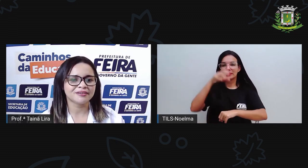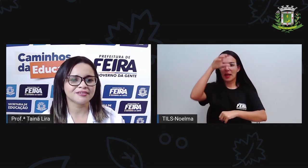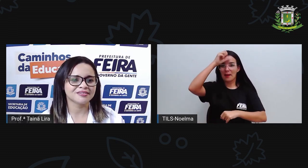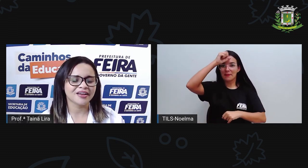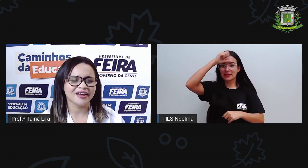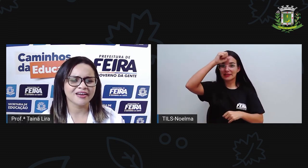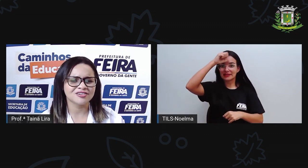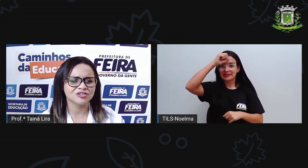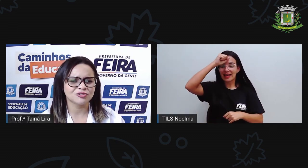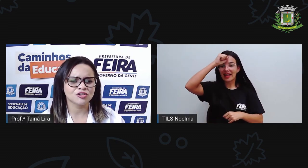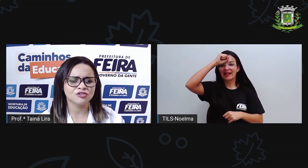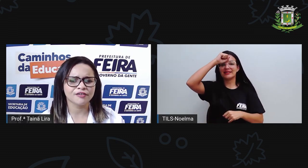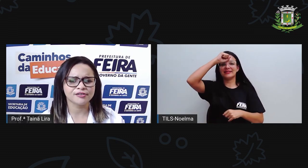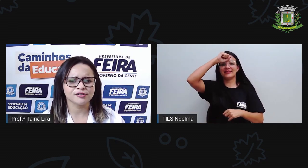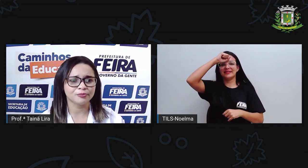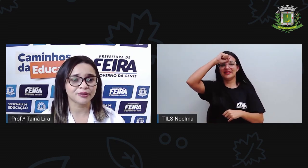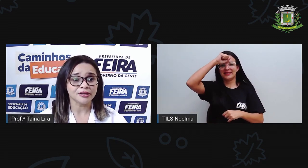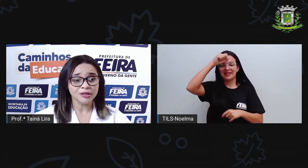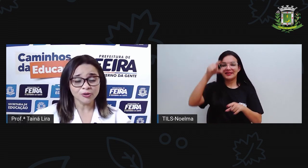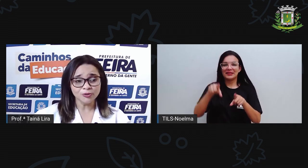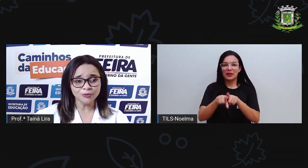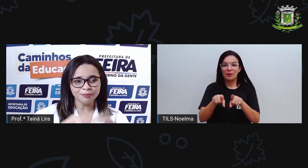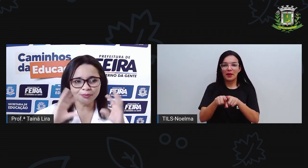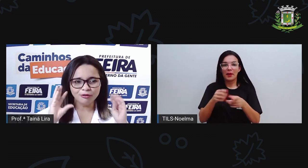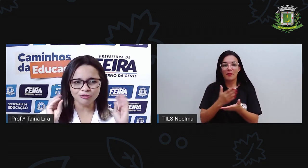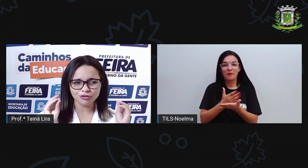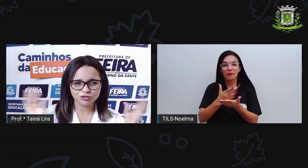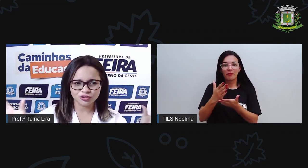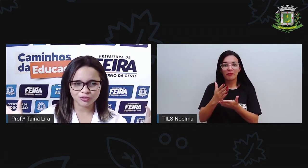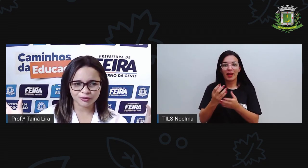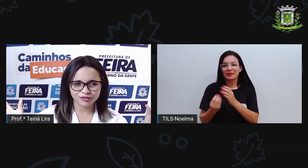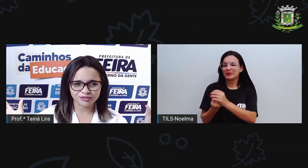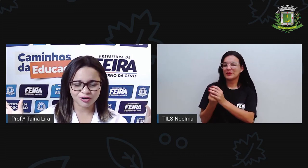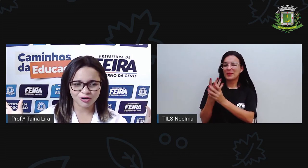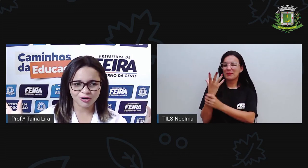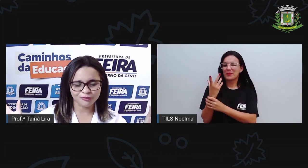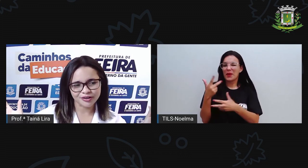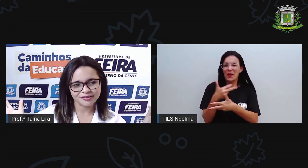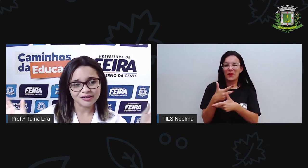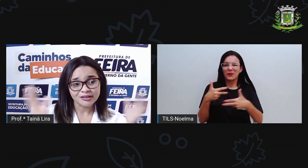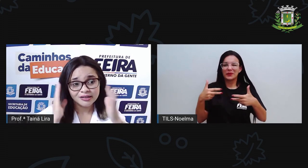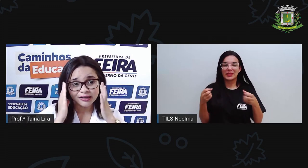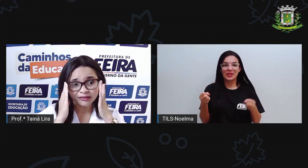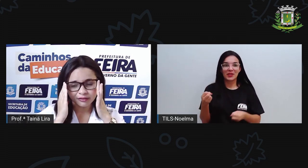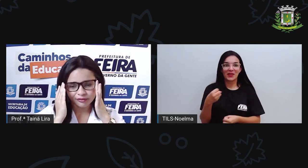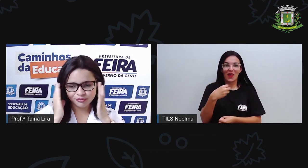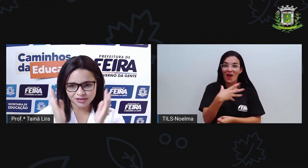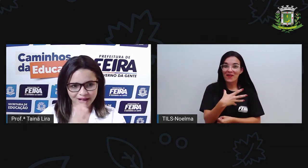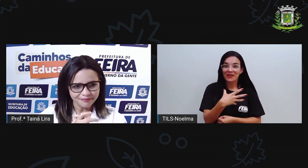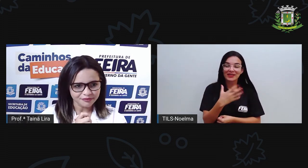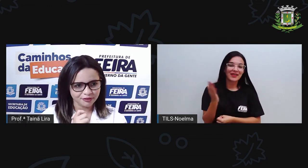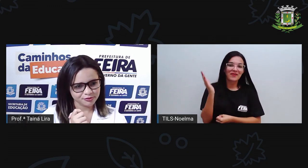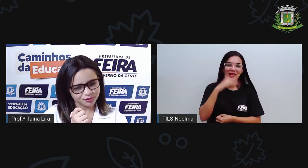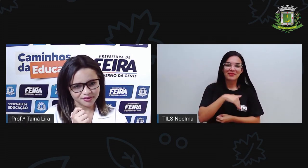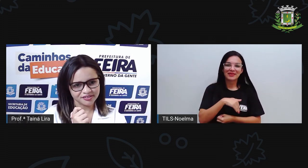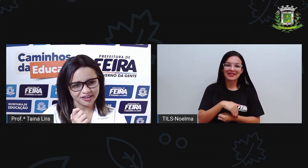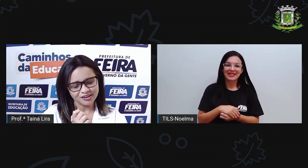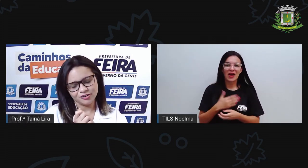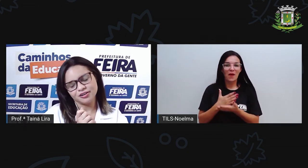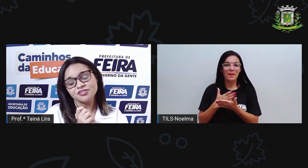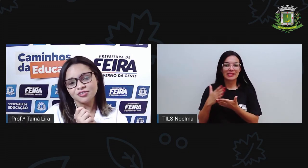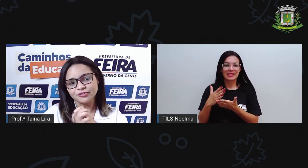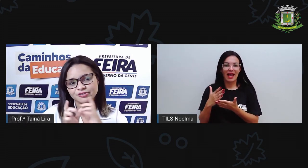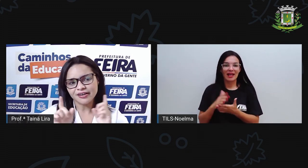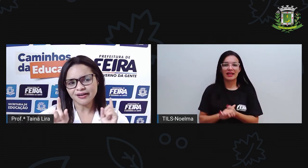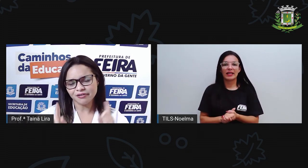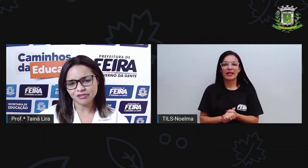muita aprendizagem, onde a gente vai descobrir um monte de coisas novas? Então, vamos lá? Vamos começar?